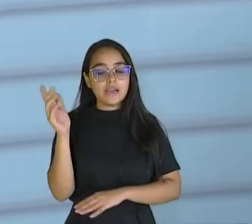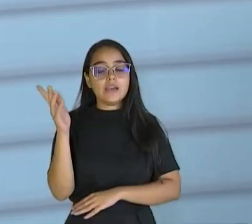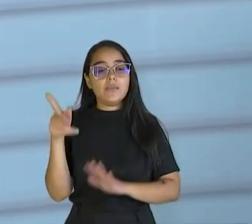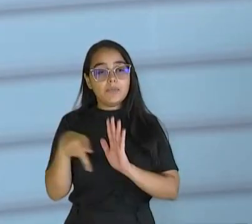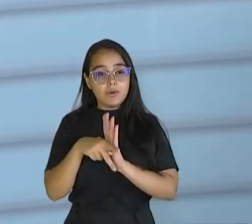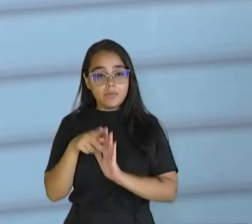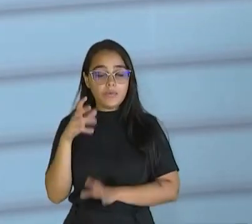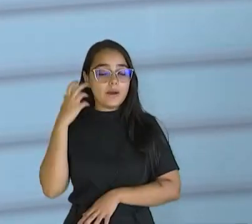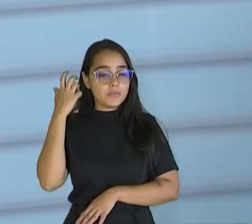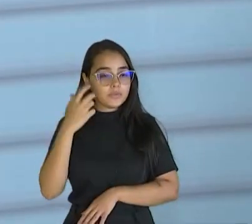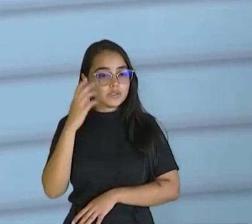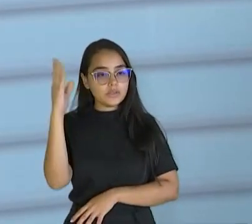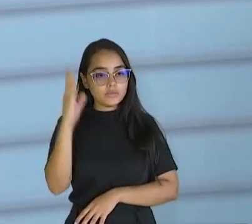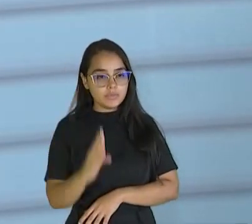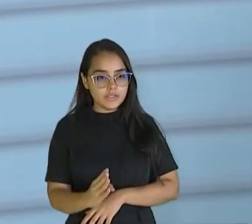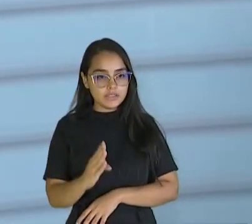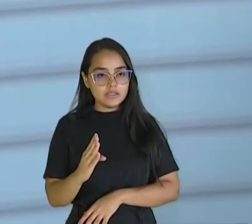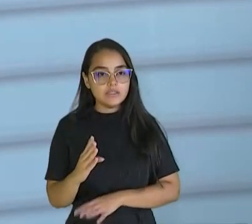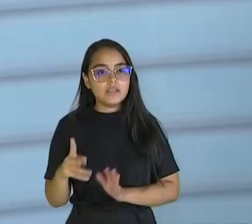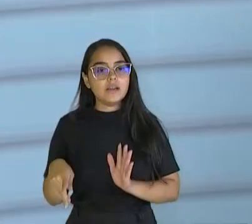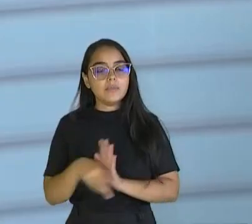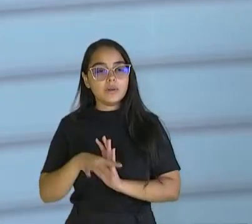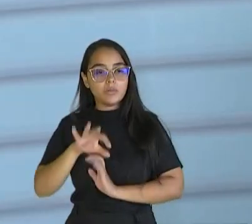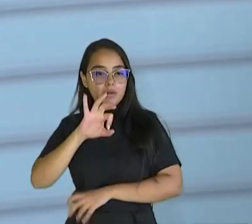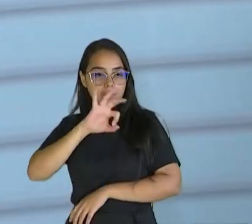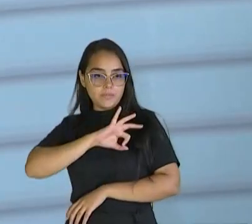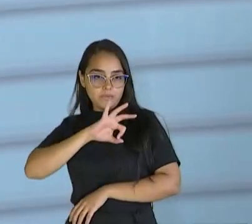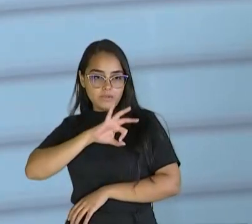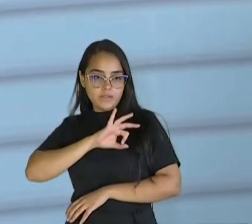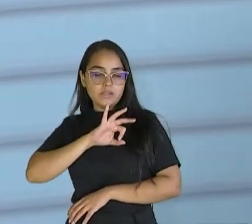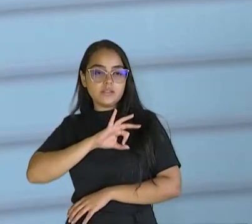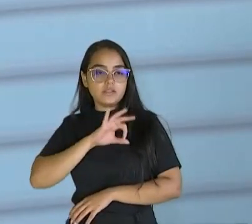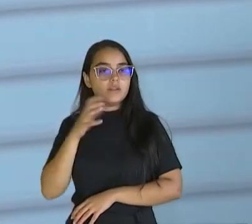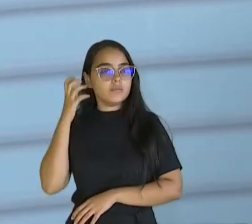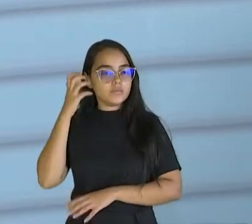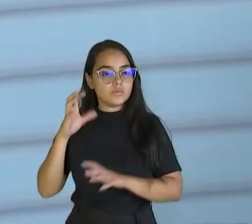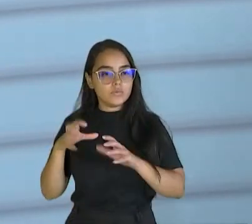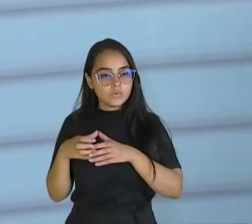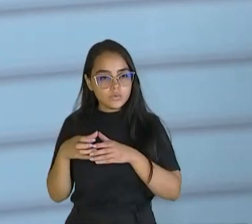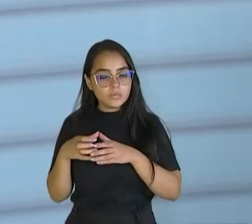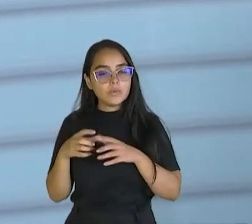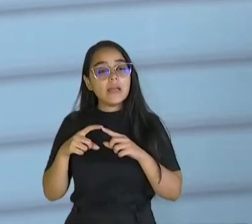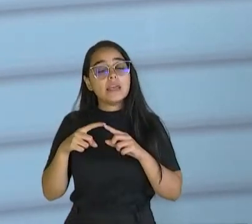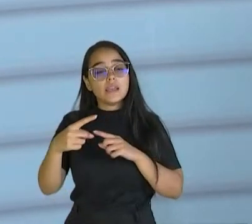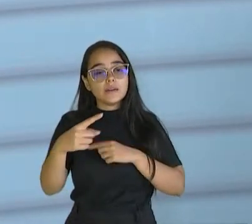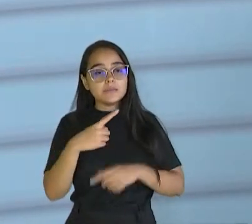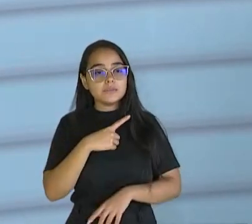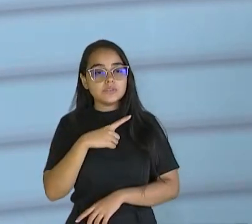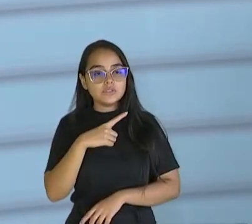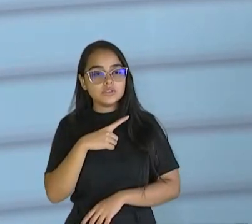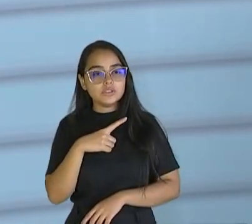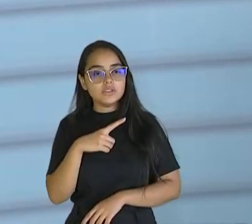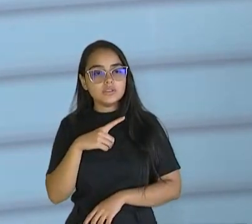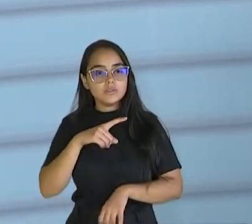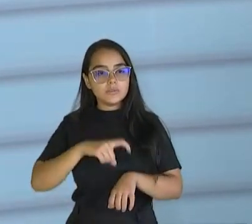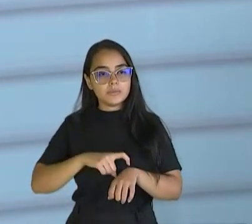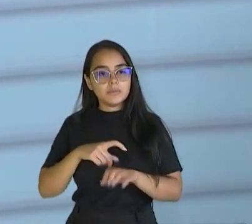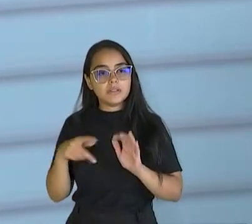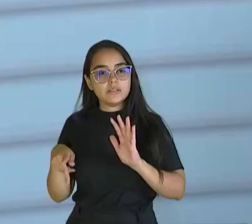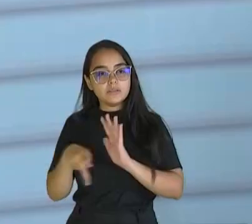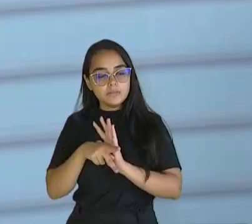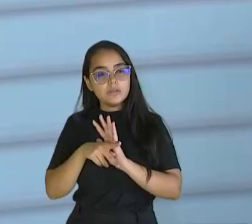nacional é a banda da Polícia Militar. Certo. Depois do hasteamento, nós temos o momento próprio